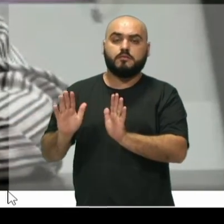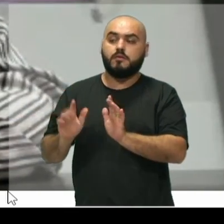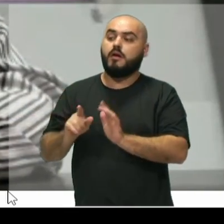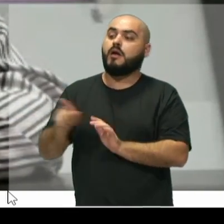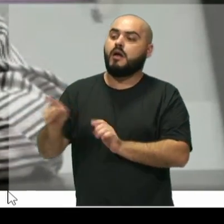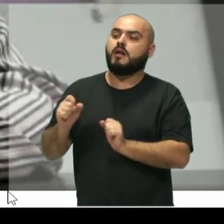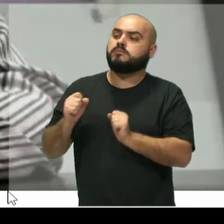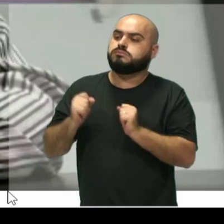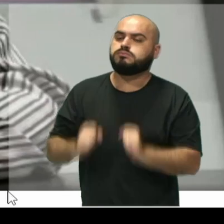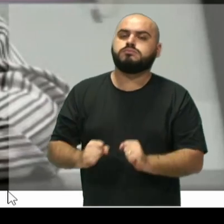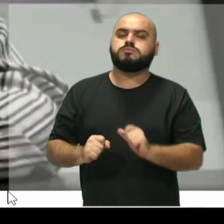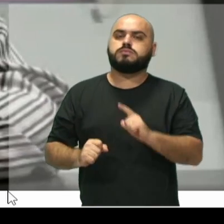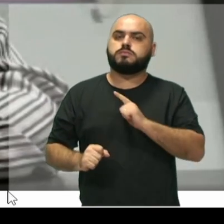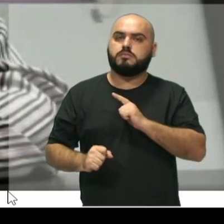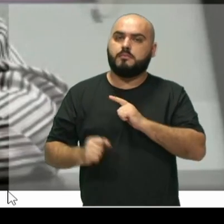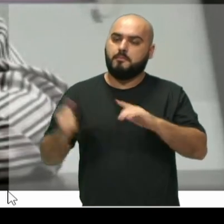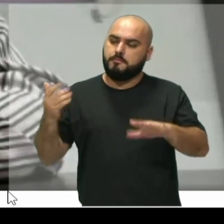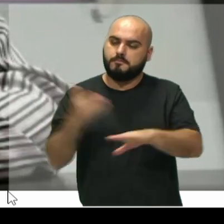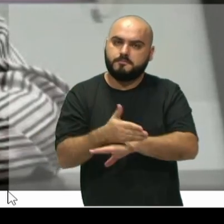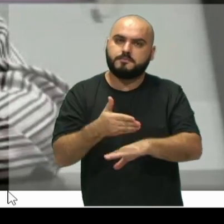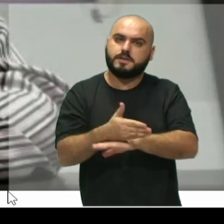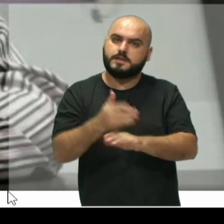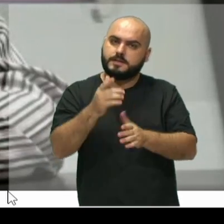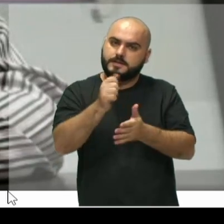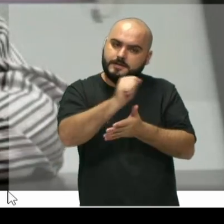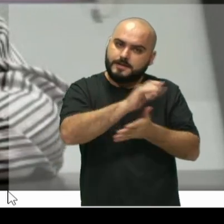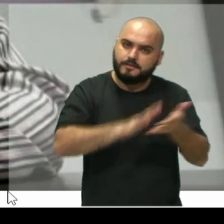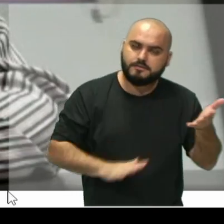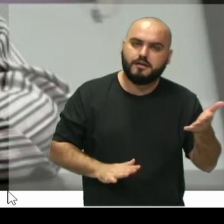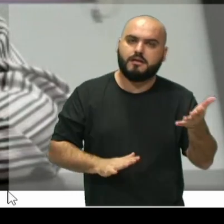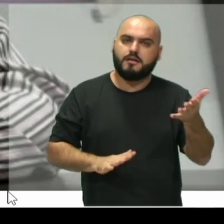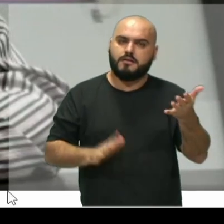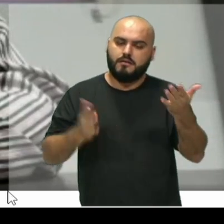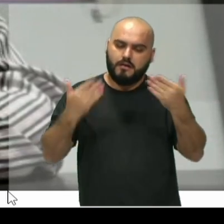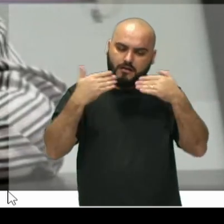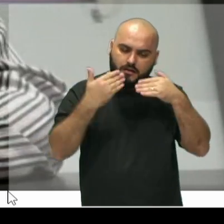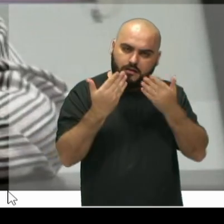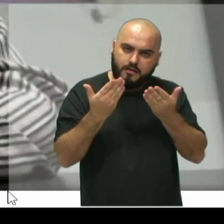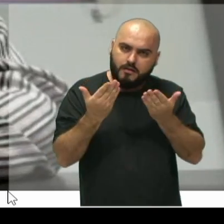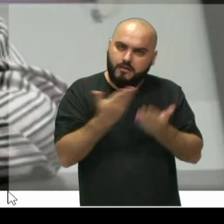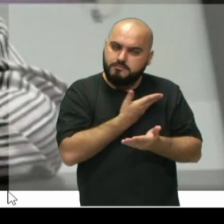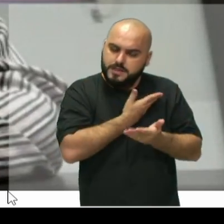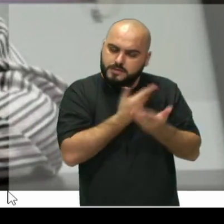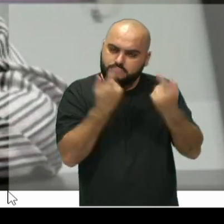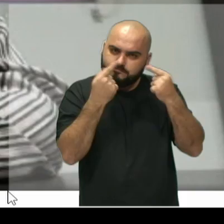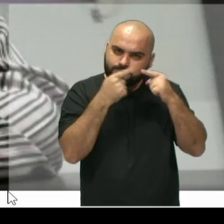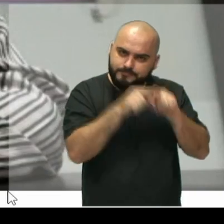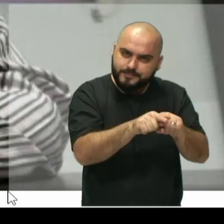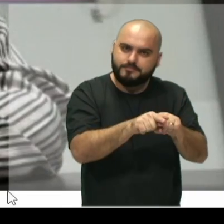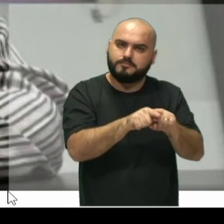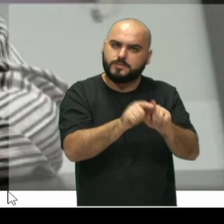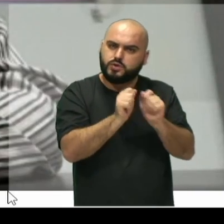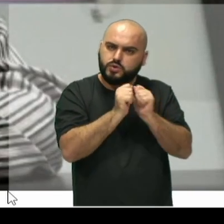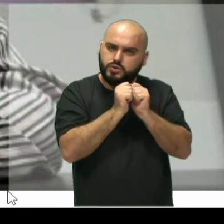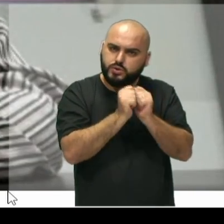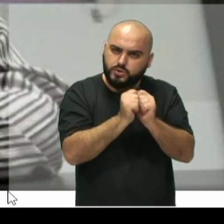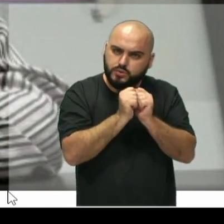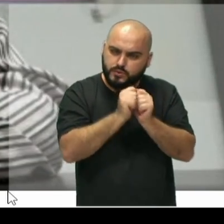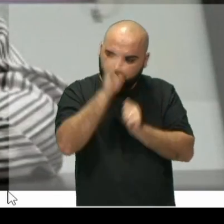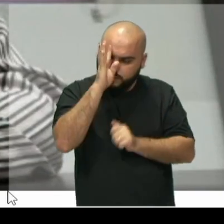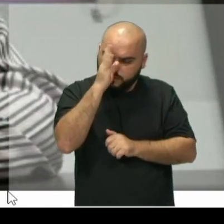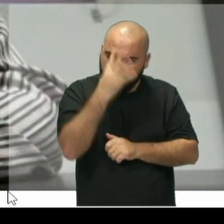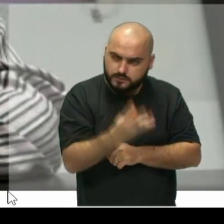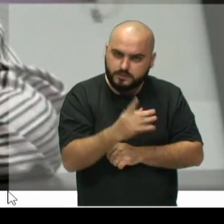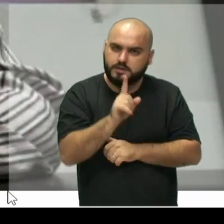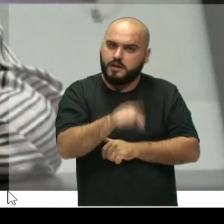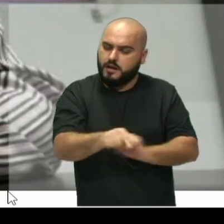tem, que ela pode participar ali das atividades, que ela pode estar integrada com seus amigos e buscar juntos essas soluções. Esse é o